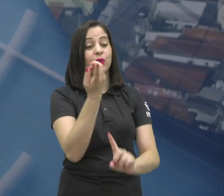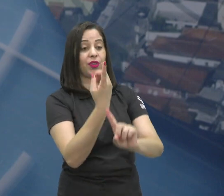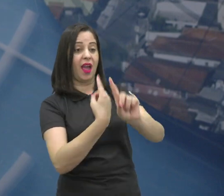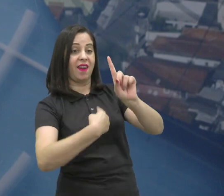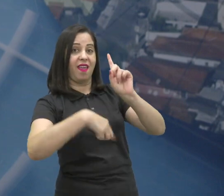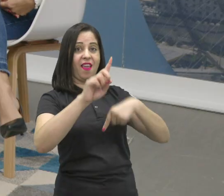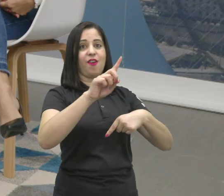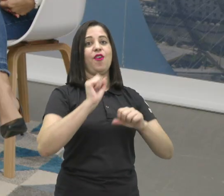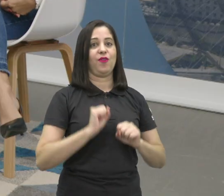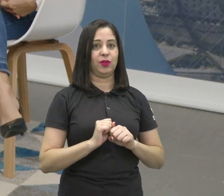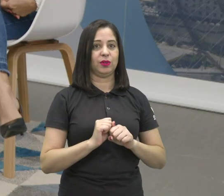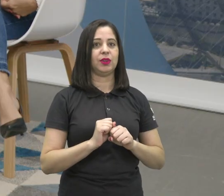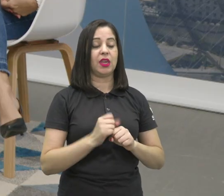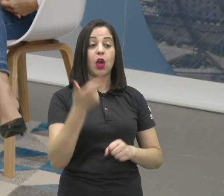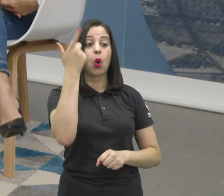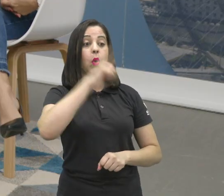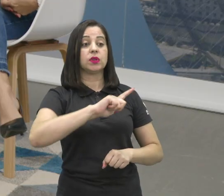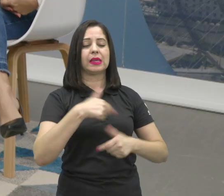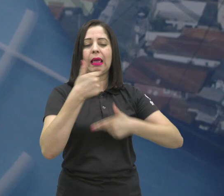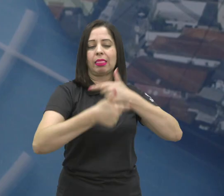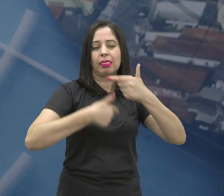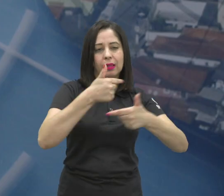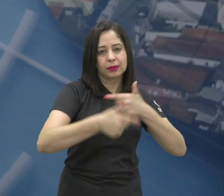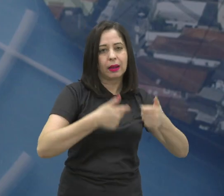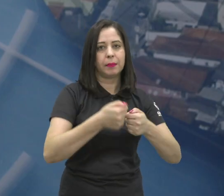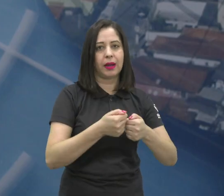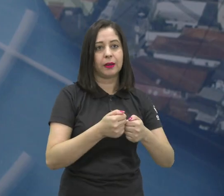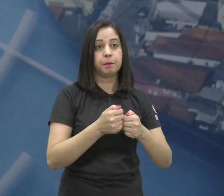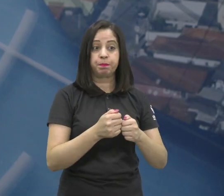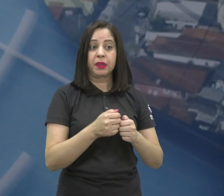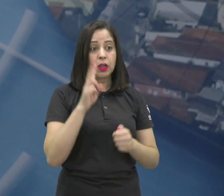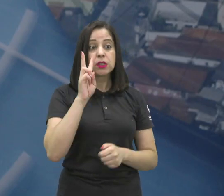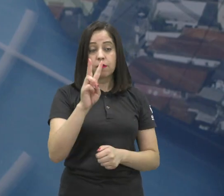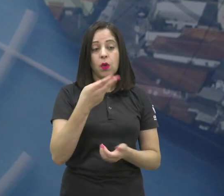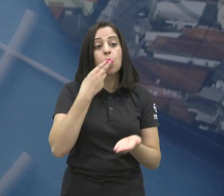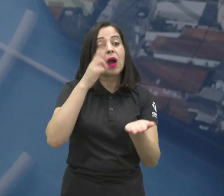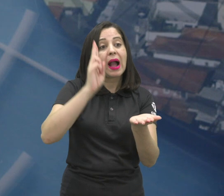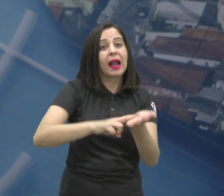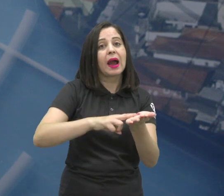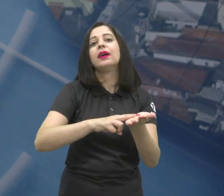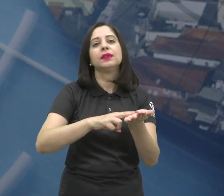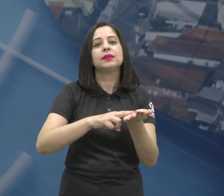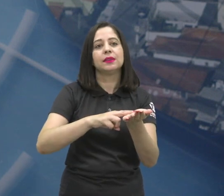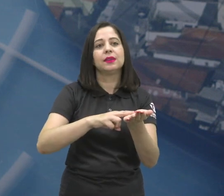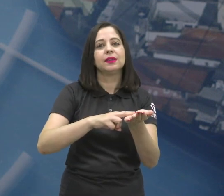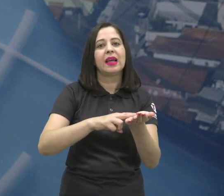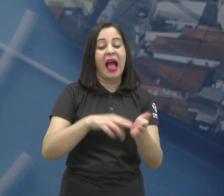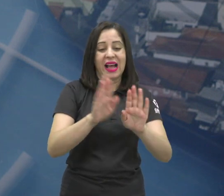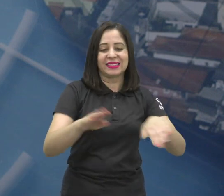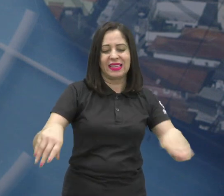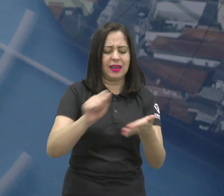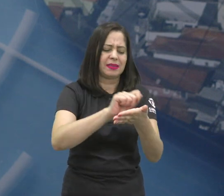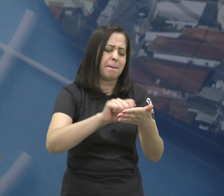dignidade, consiga um emprego. E aí, né, nesse caso das cartinhas dos Correios também, né, a gente viu as crianças ali se